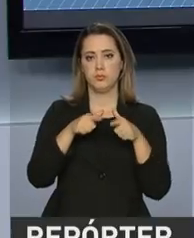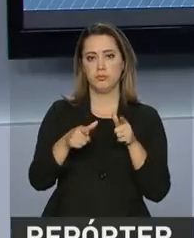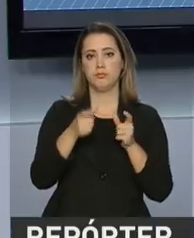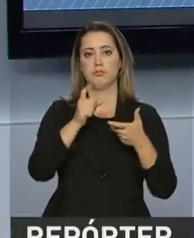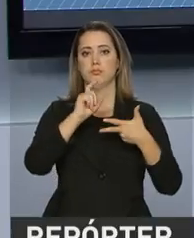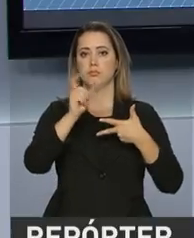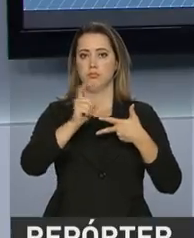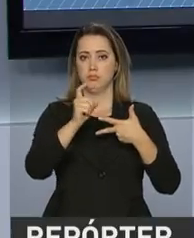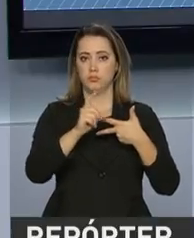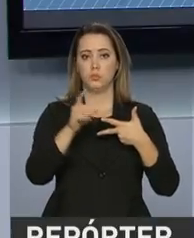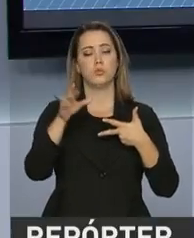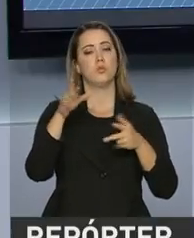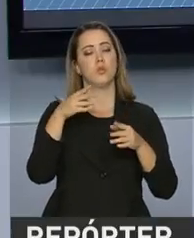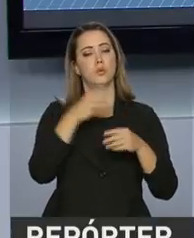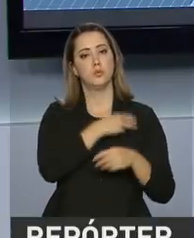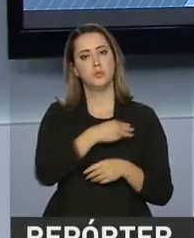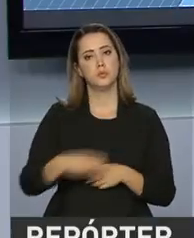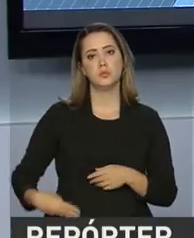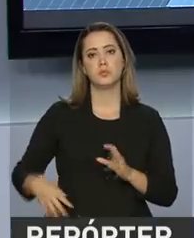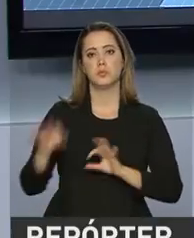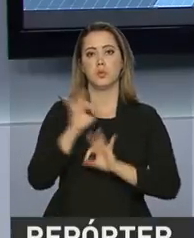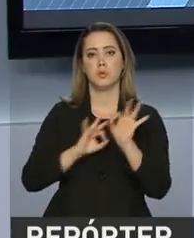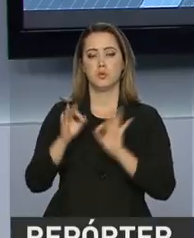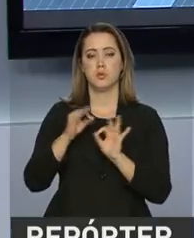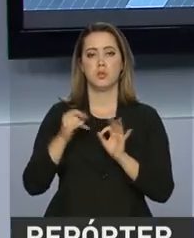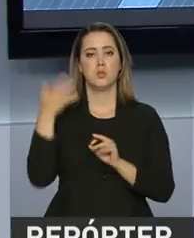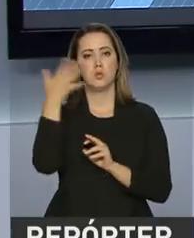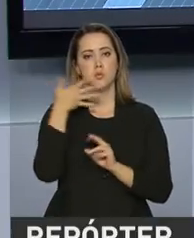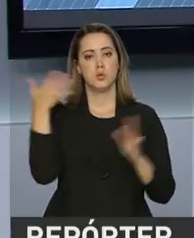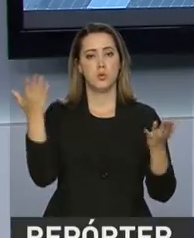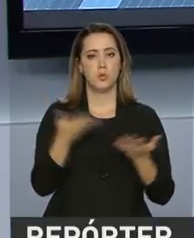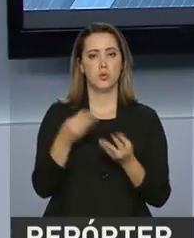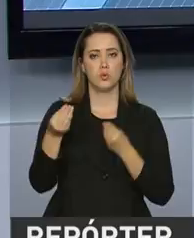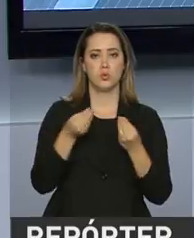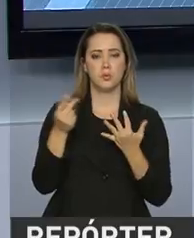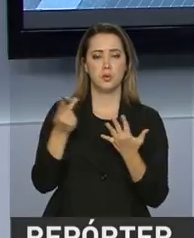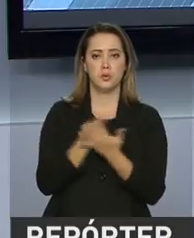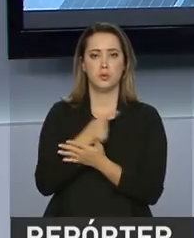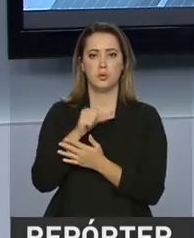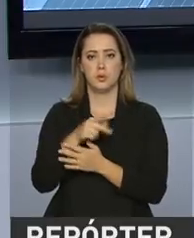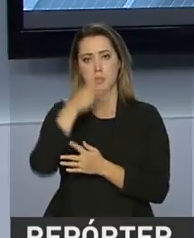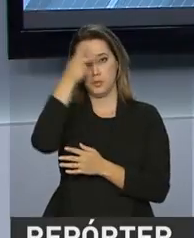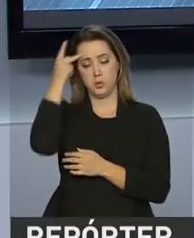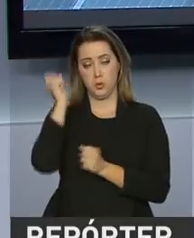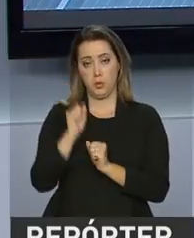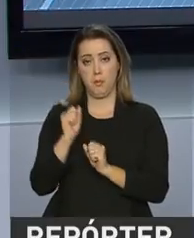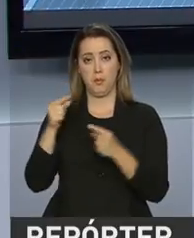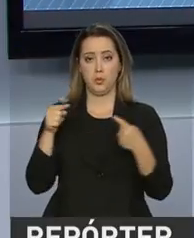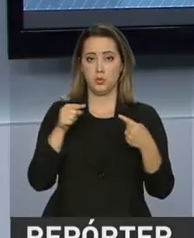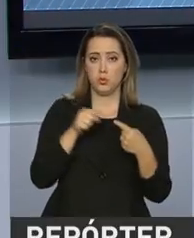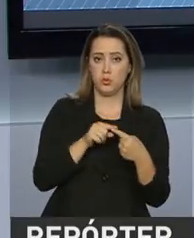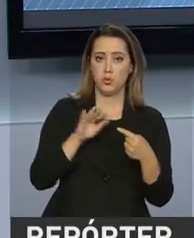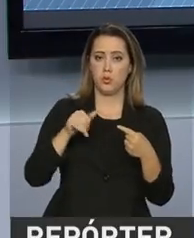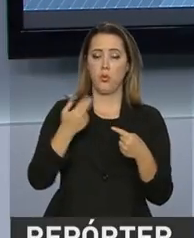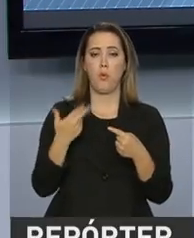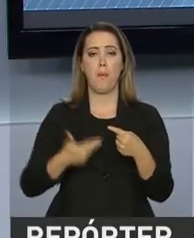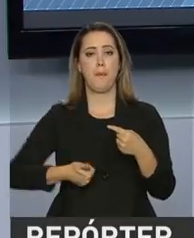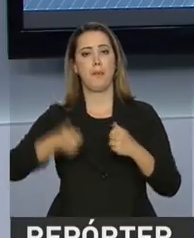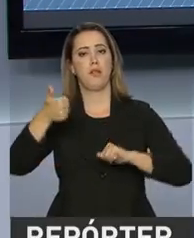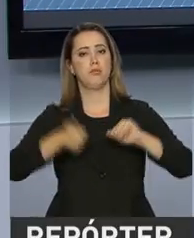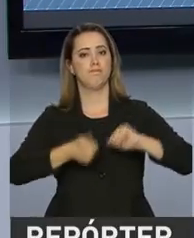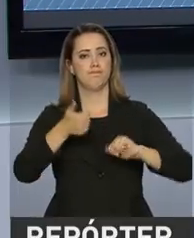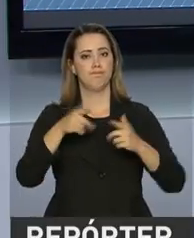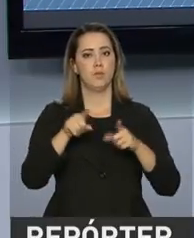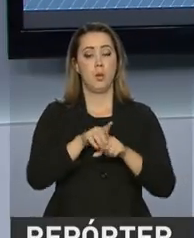ministro do planejamento de ouro verde explicou hoje como a medida vai funcionar quem vai poder definir quais serão as vantagens para servidores